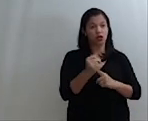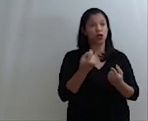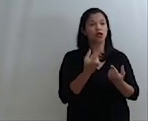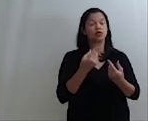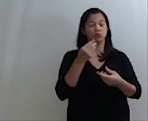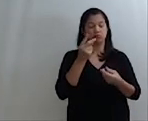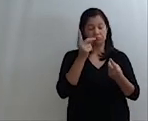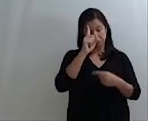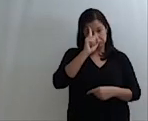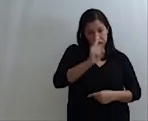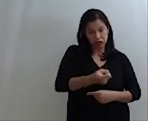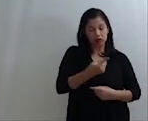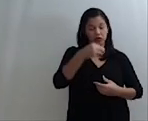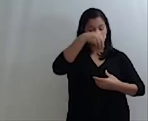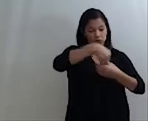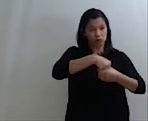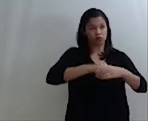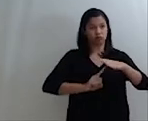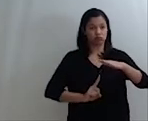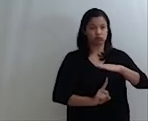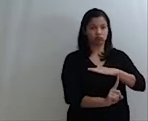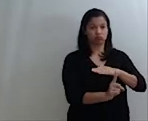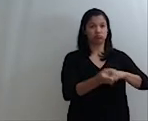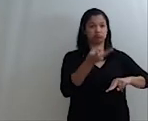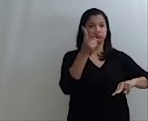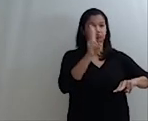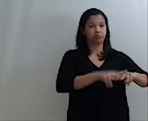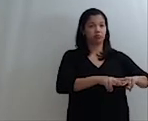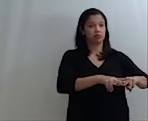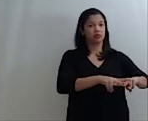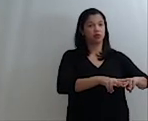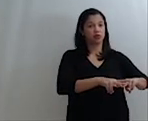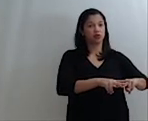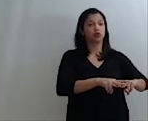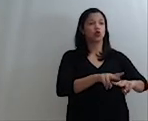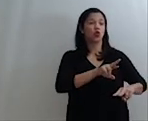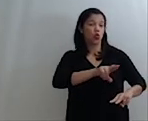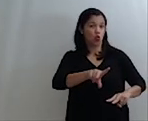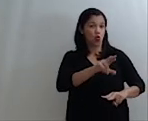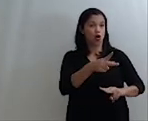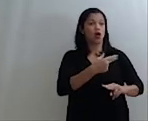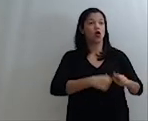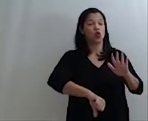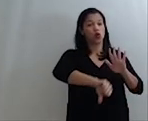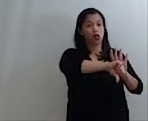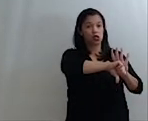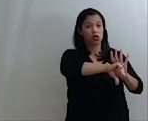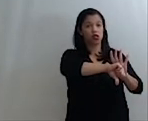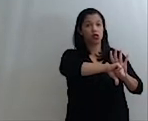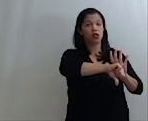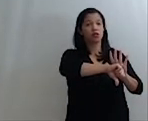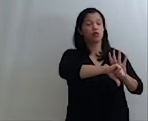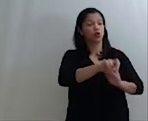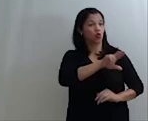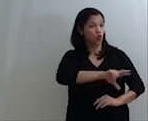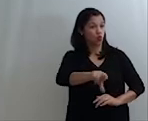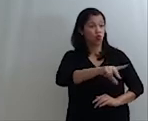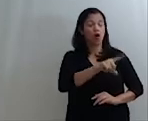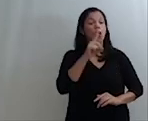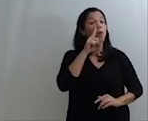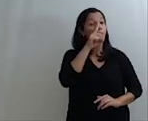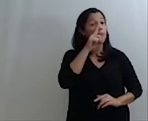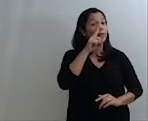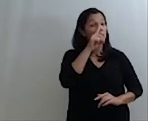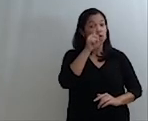medida constritiva seriam circunstâncias do próprio crime e não demonstradoras do perigo social do agente de modo que O